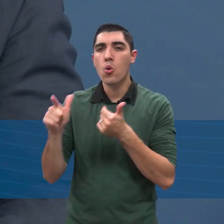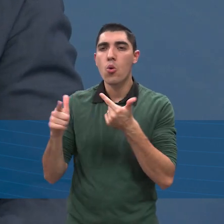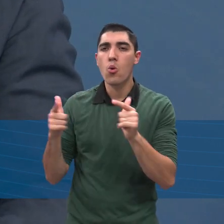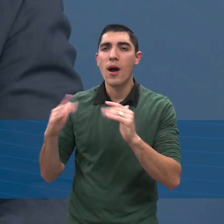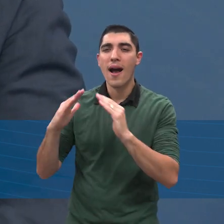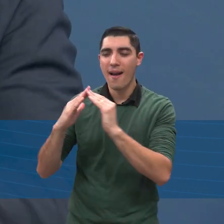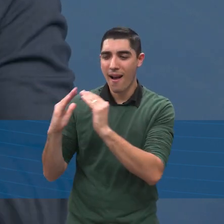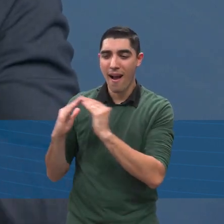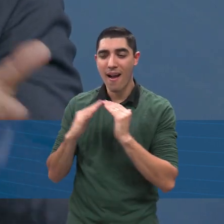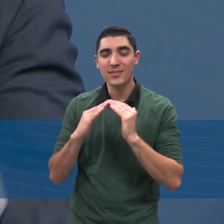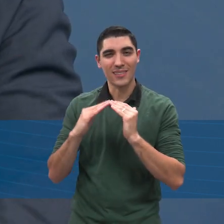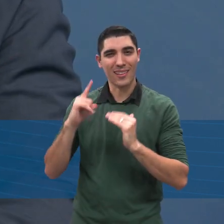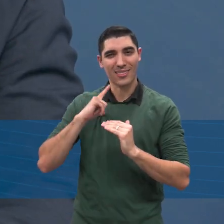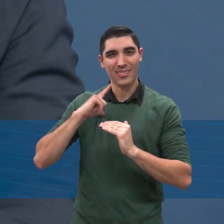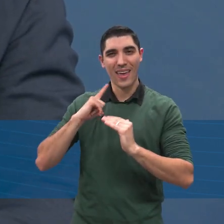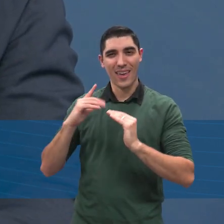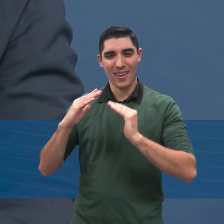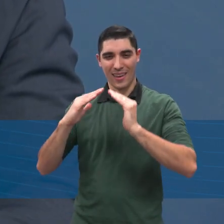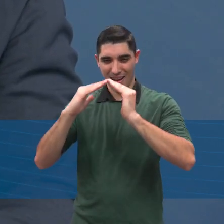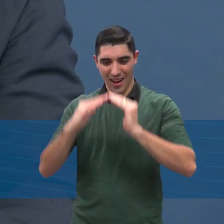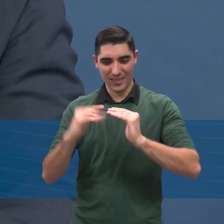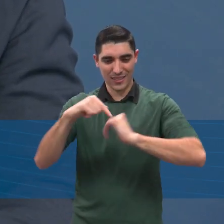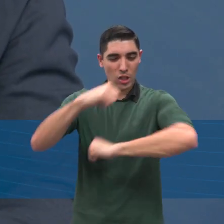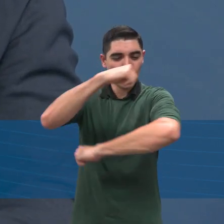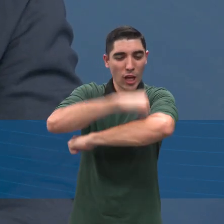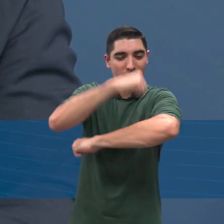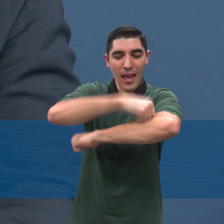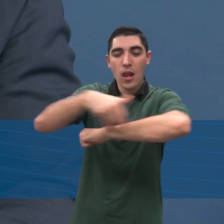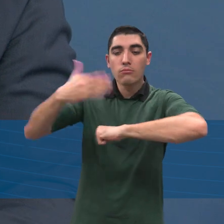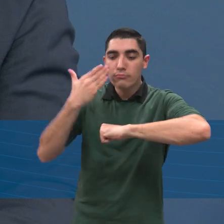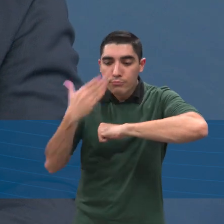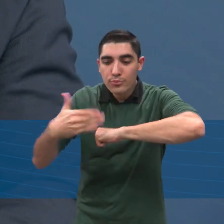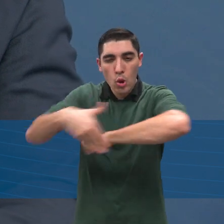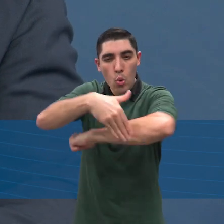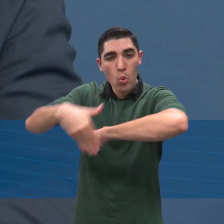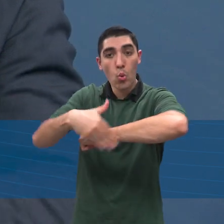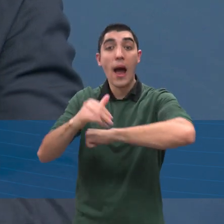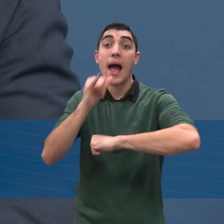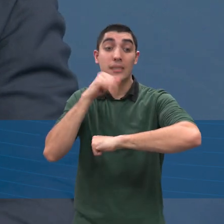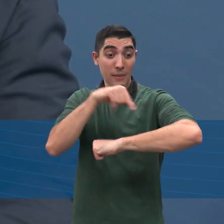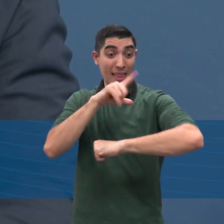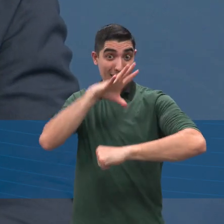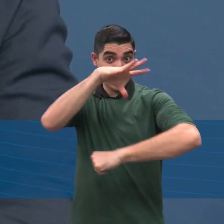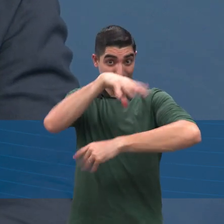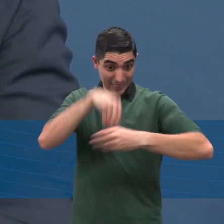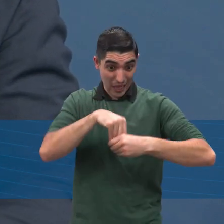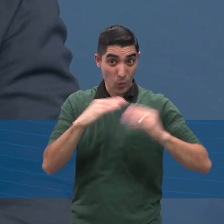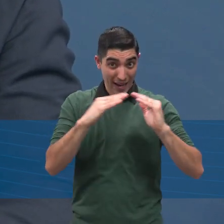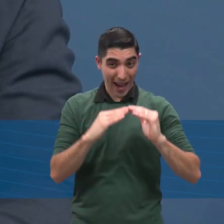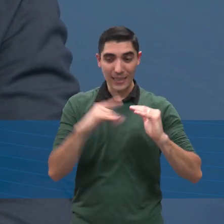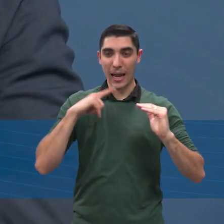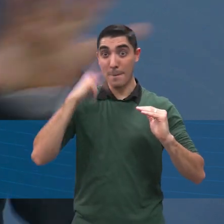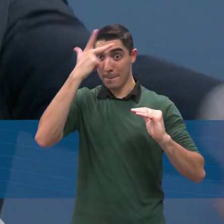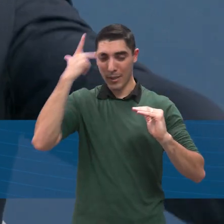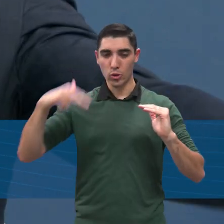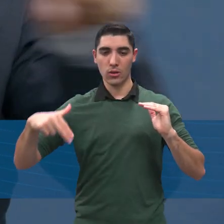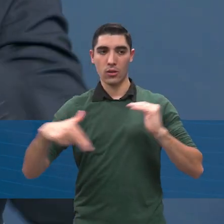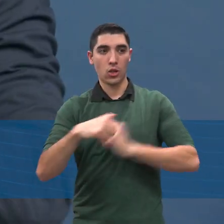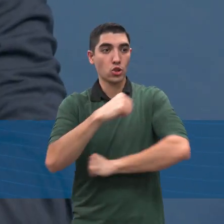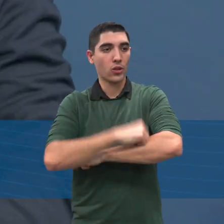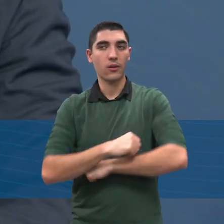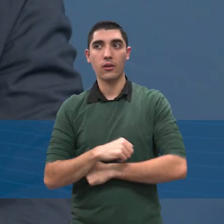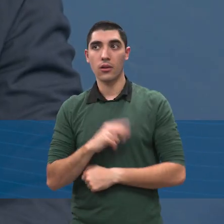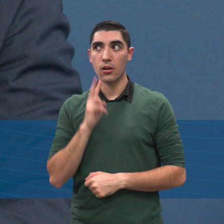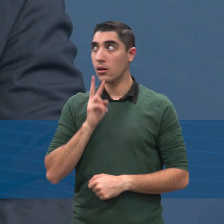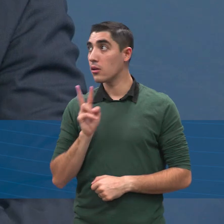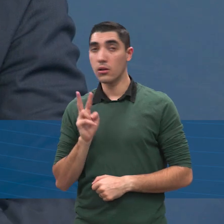que tinham a janela direta na calçada, né? O que a pessoa tinha alguma coisa ali, algum pertence, alguém está passando, pega